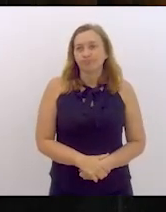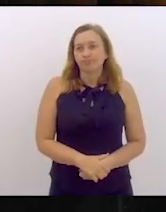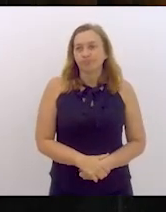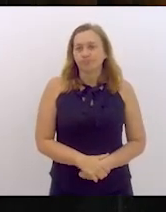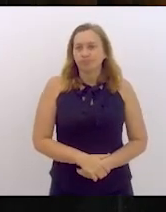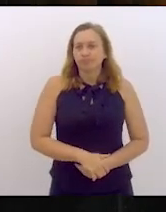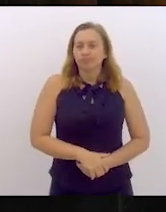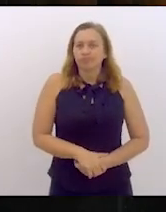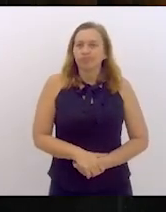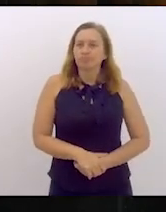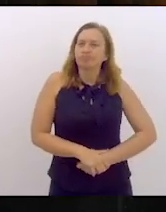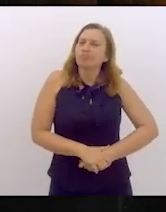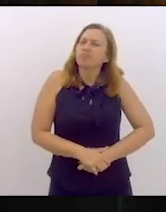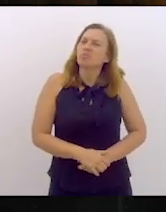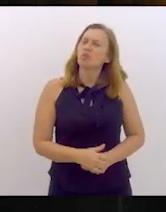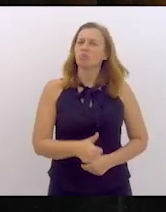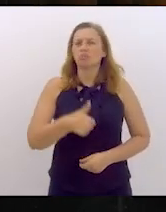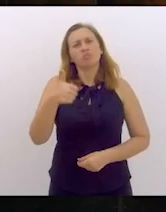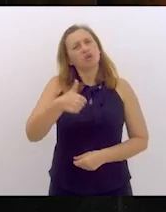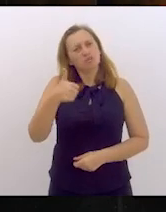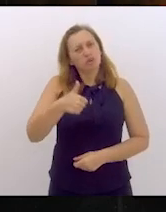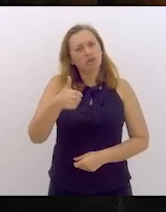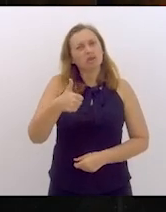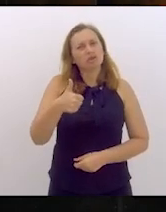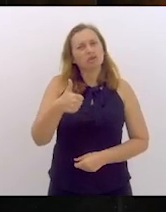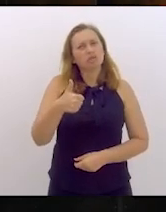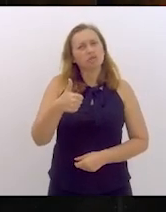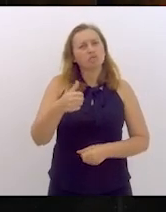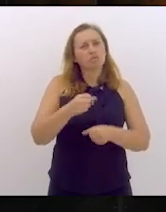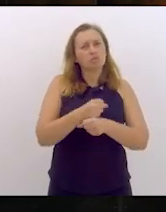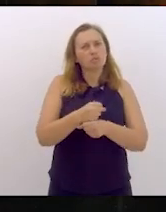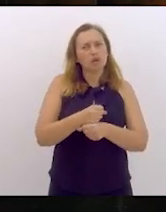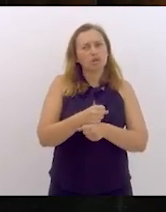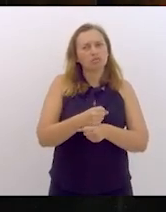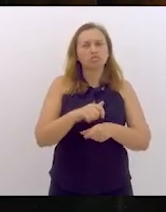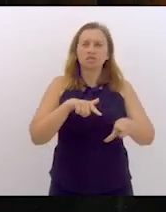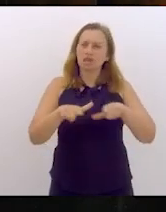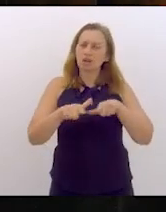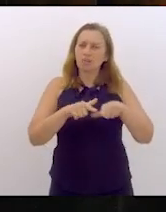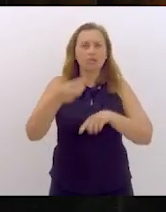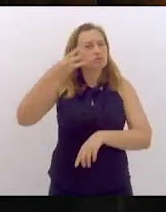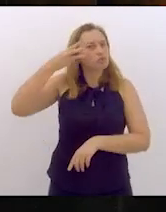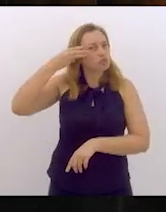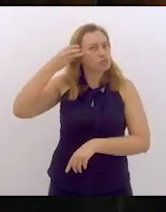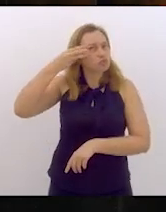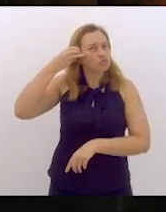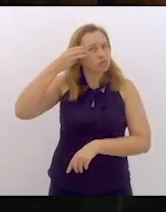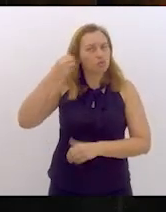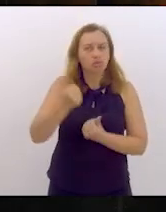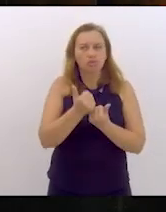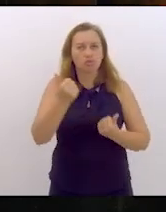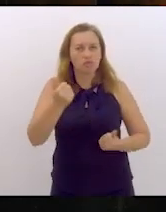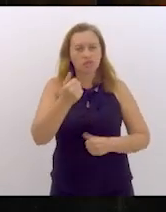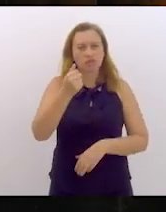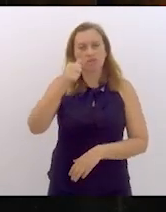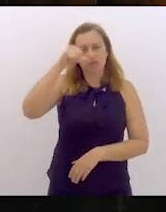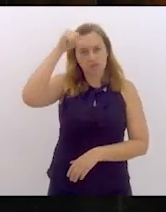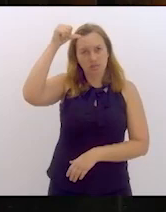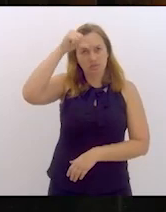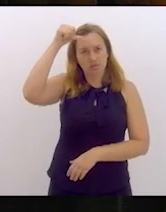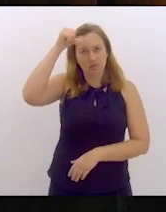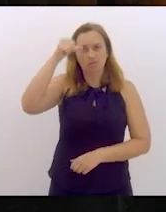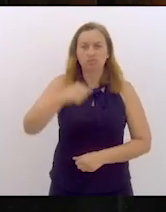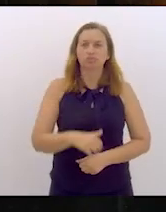e no primeiro ano do governo do senhor Wilson Vilson tendo como vice o Cláudio